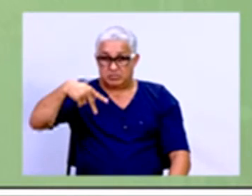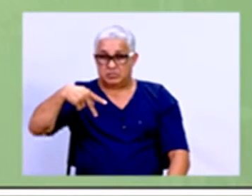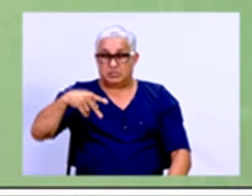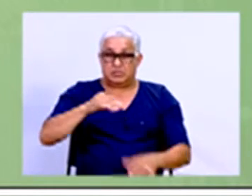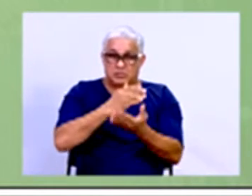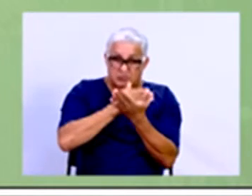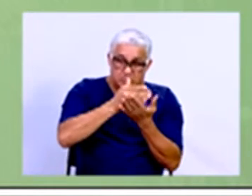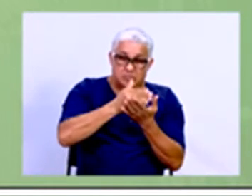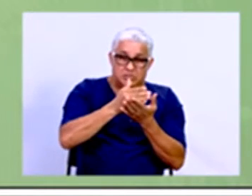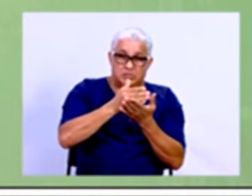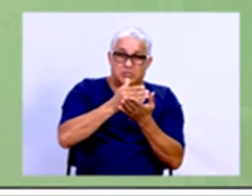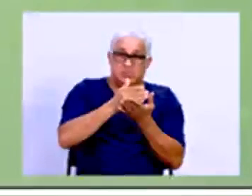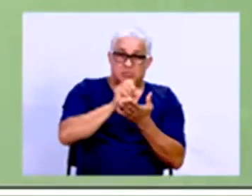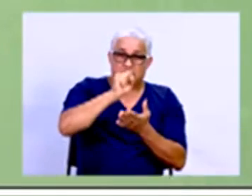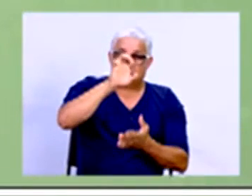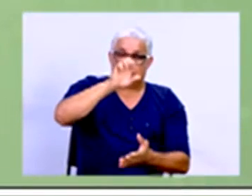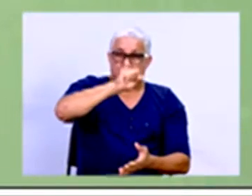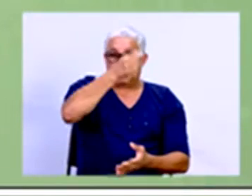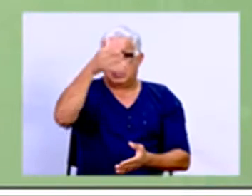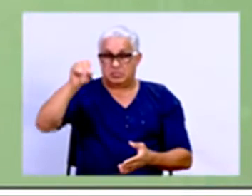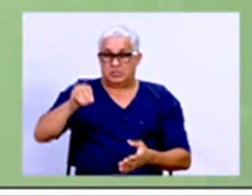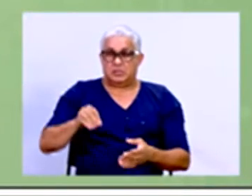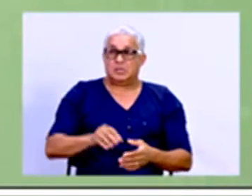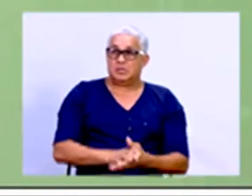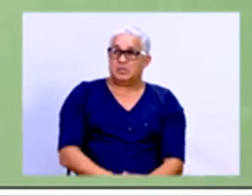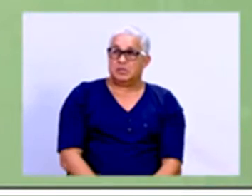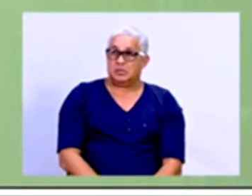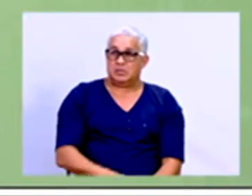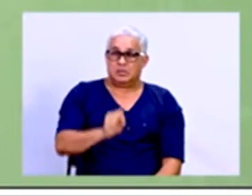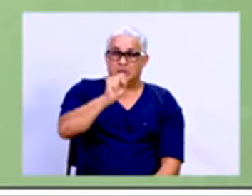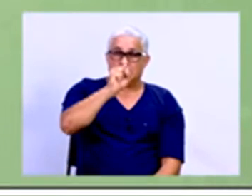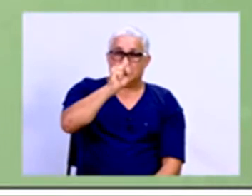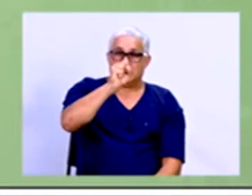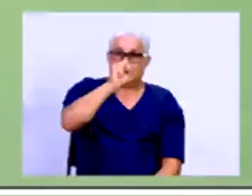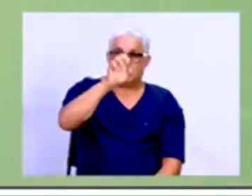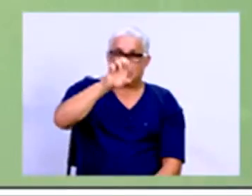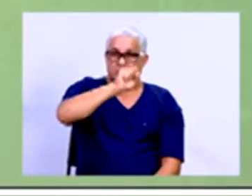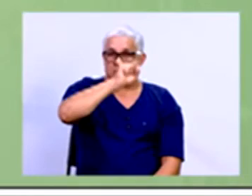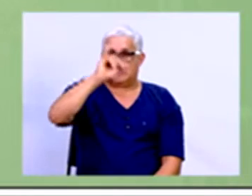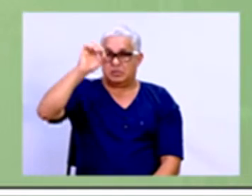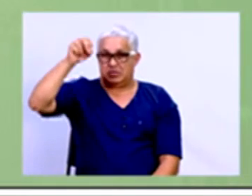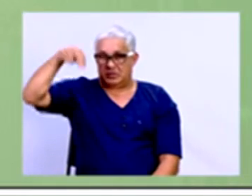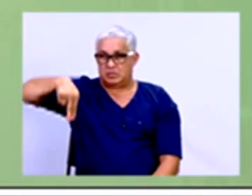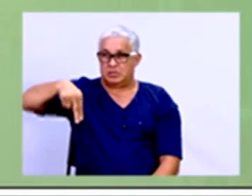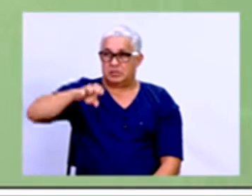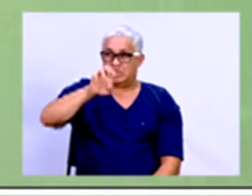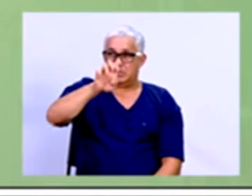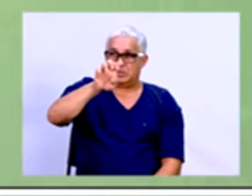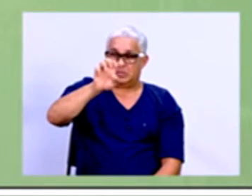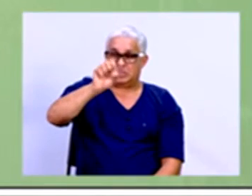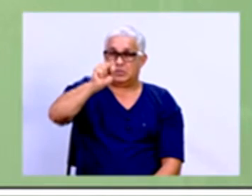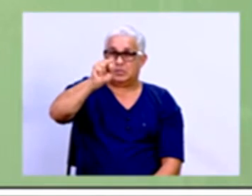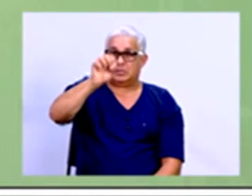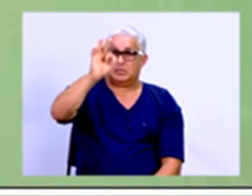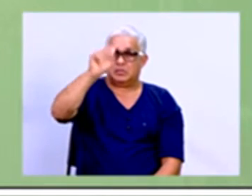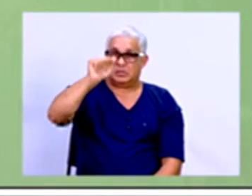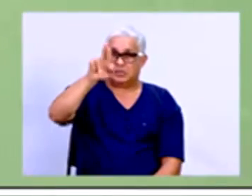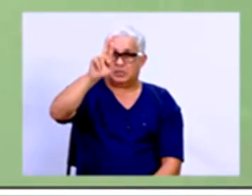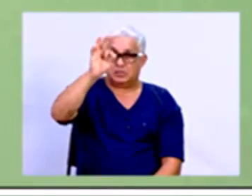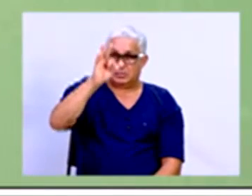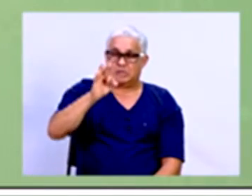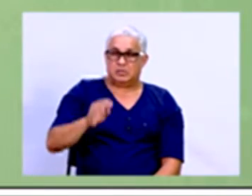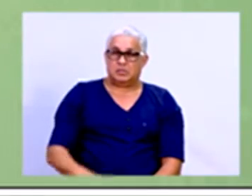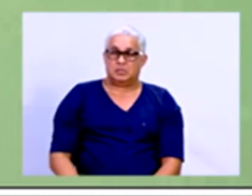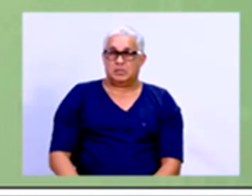nós colocamos aí o session start. Qual que é o padrão para a gente trabalhar essa sessão, né?